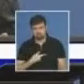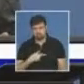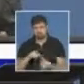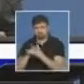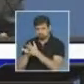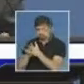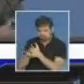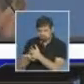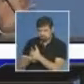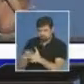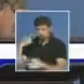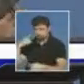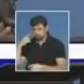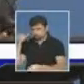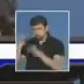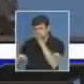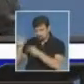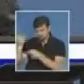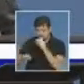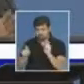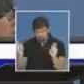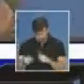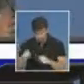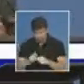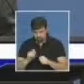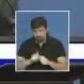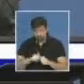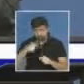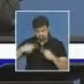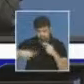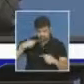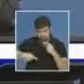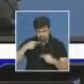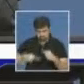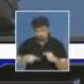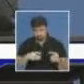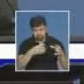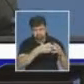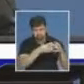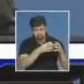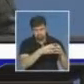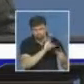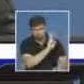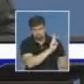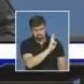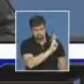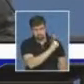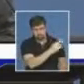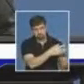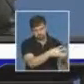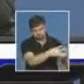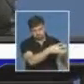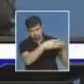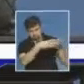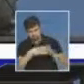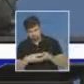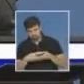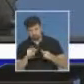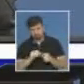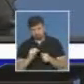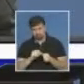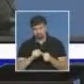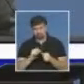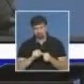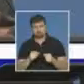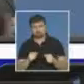consultando para ver a possibilidade de um debate para trazemos os responsáveis se não pode fazer vi uma